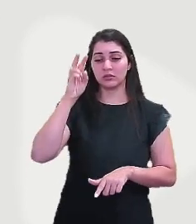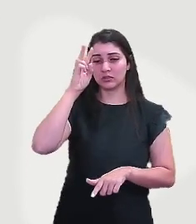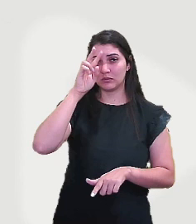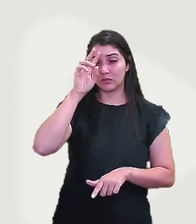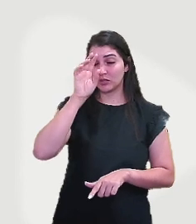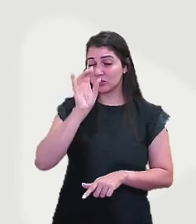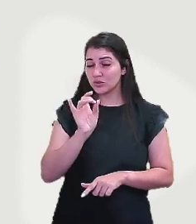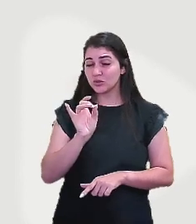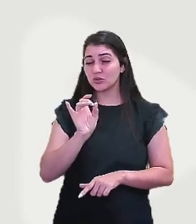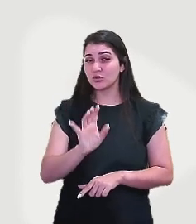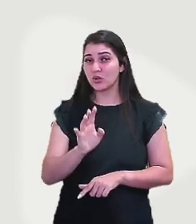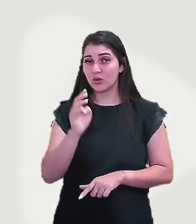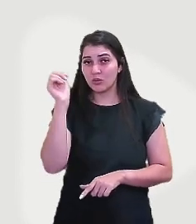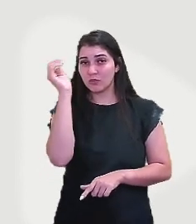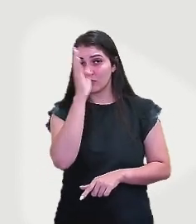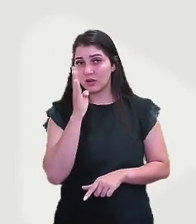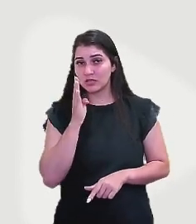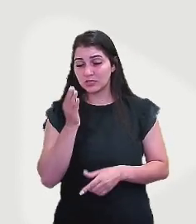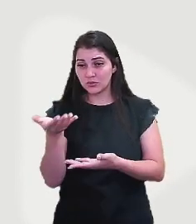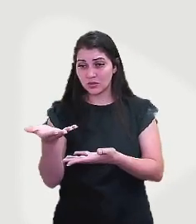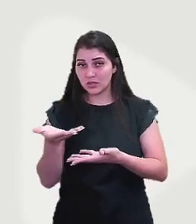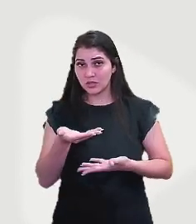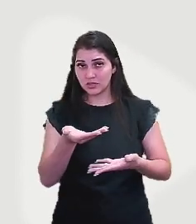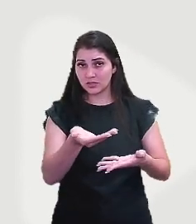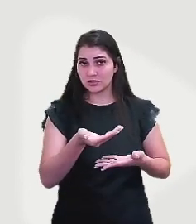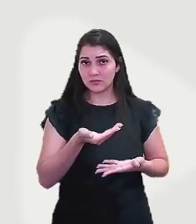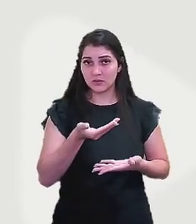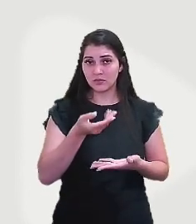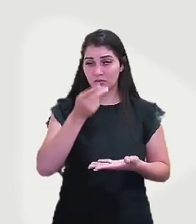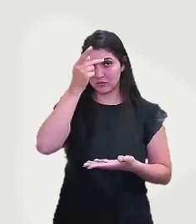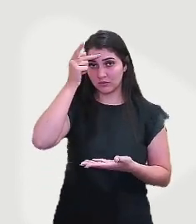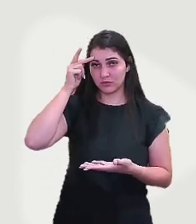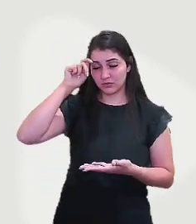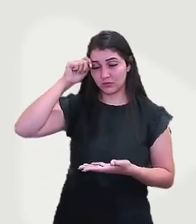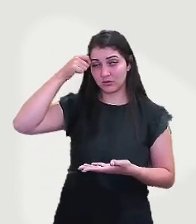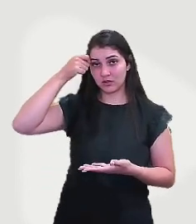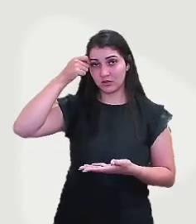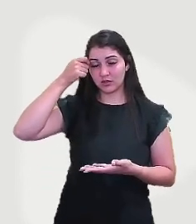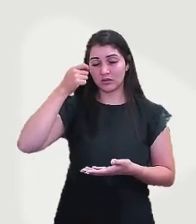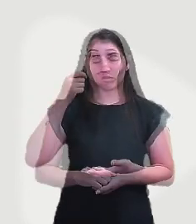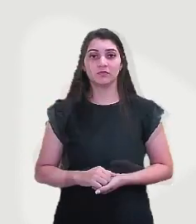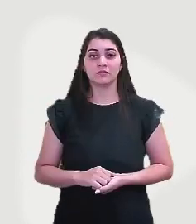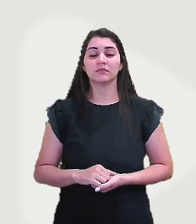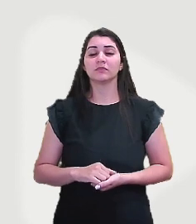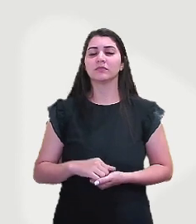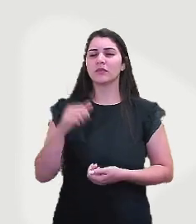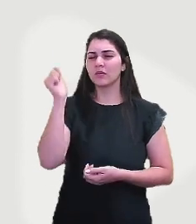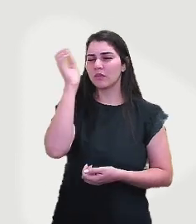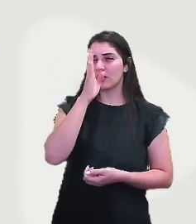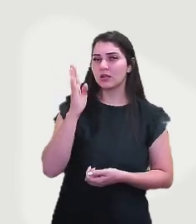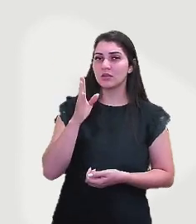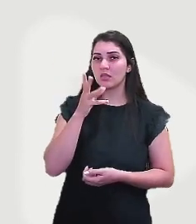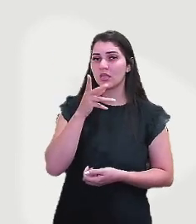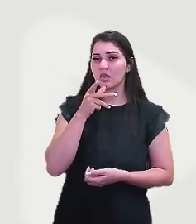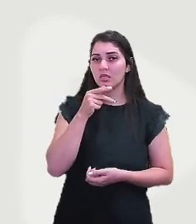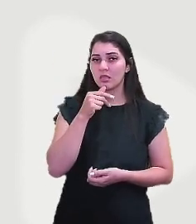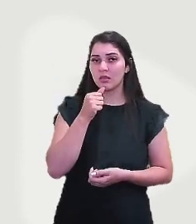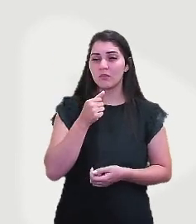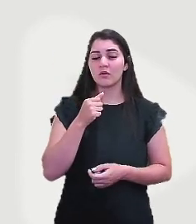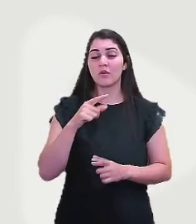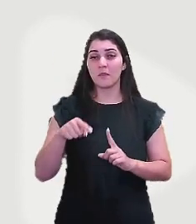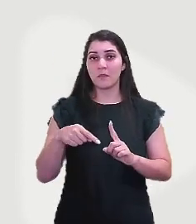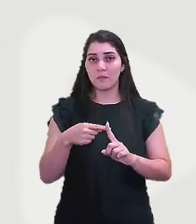só foi só o Brasil que recebeu os escravos, mas outros locais do mundo. Porém, o Brasil demorou mais para acontecer o fim